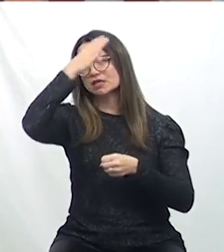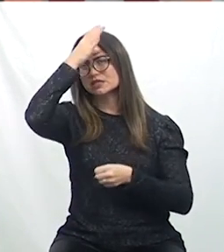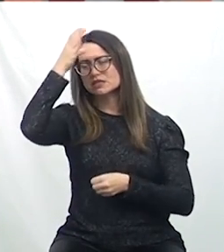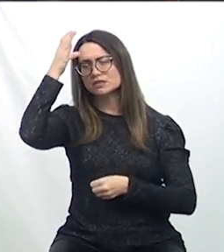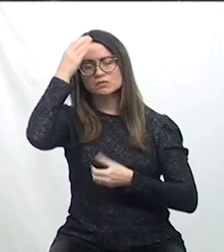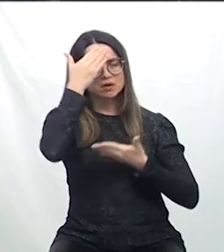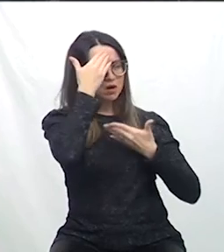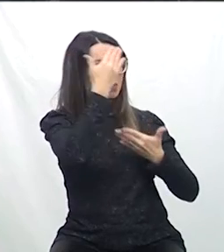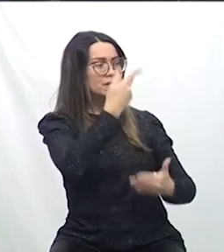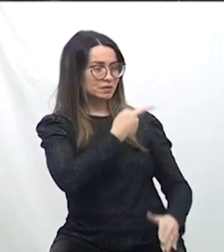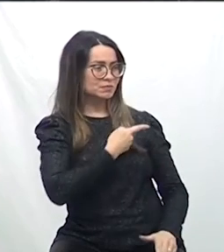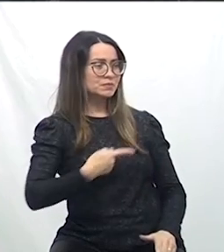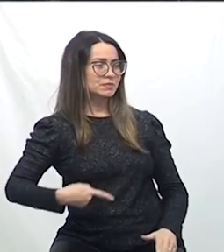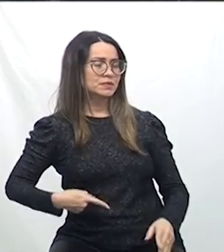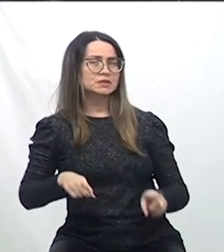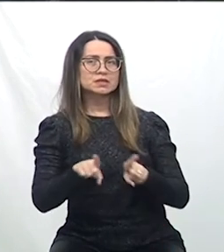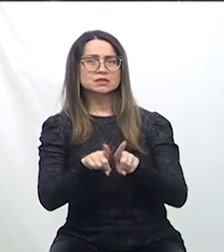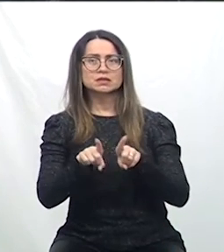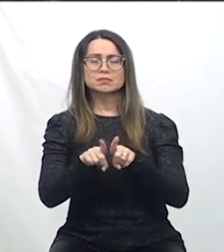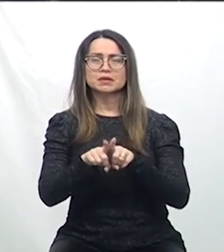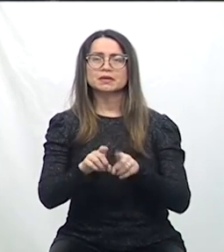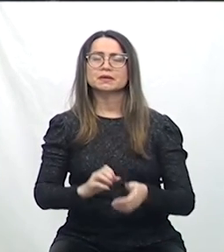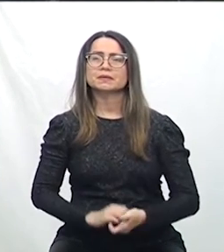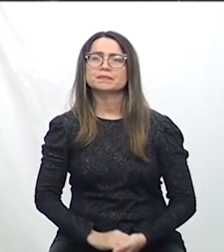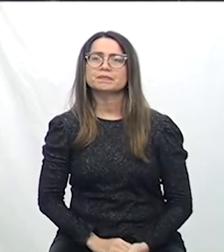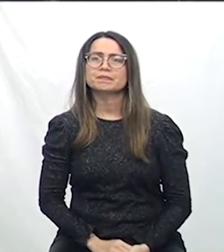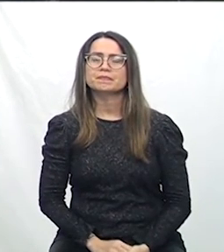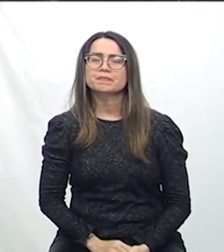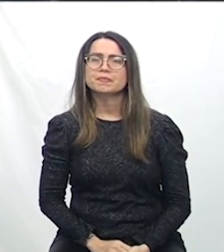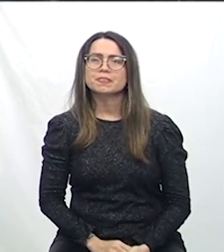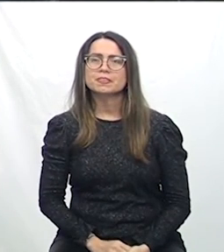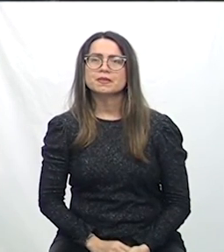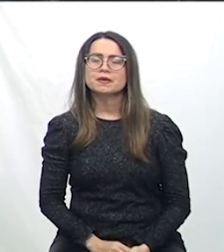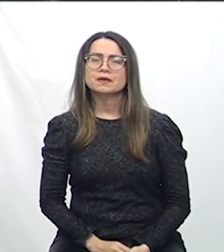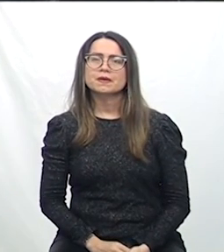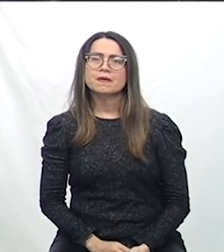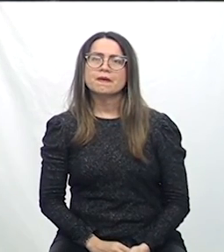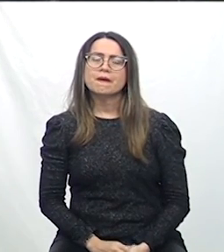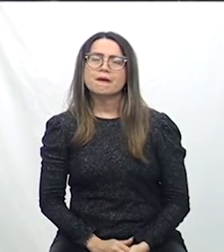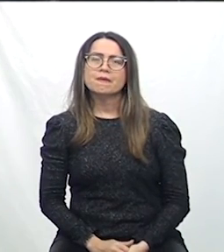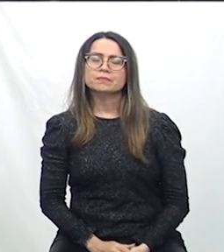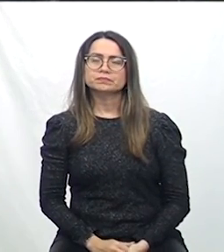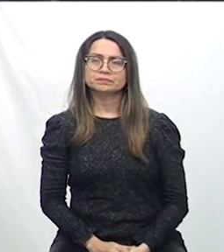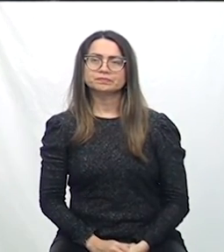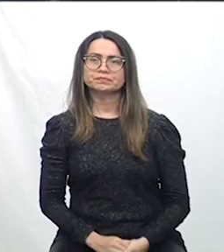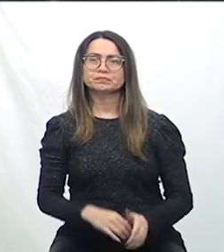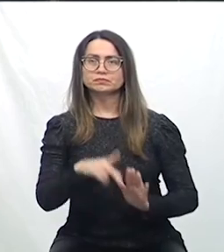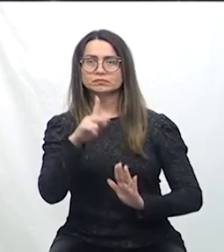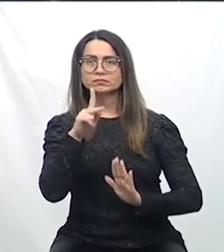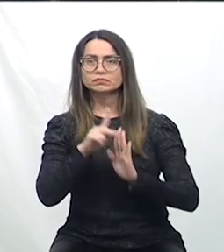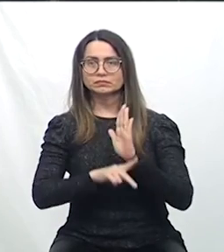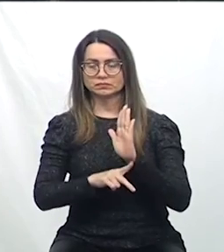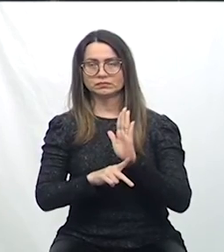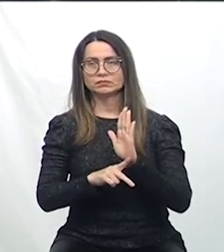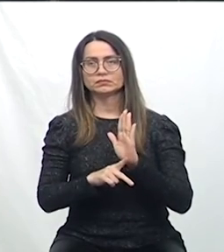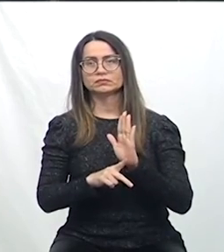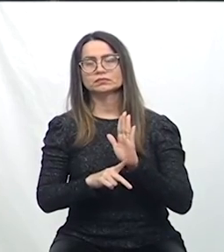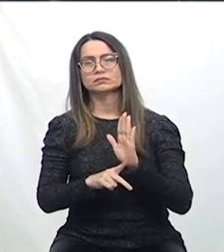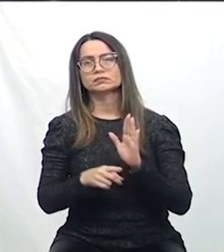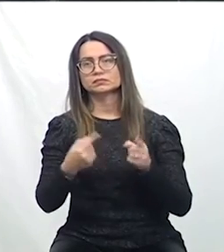presidente. O projeto continua em discussão. Com a palavra, vereador Jair Alexandre.